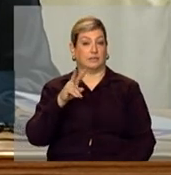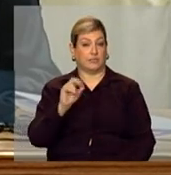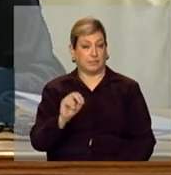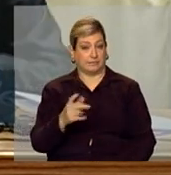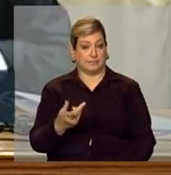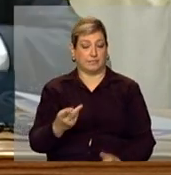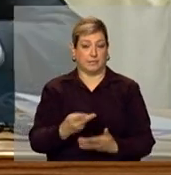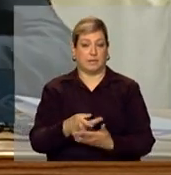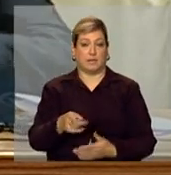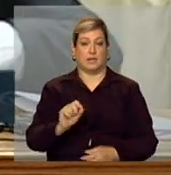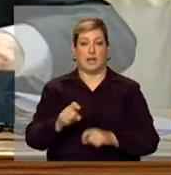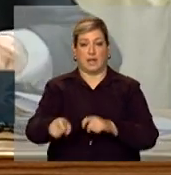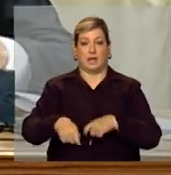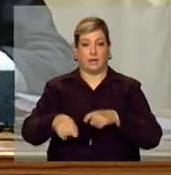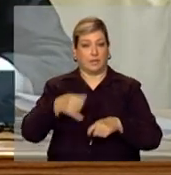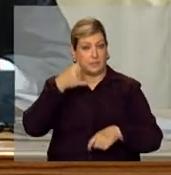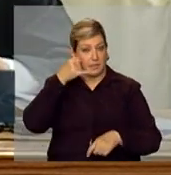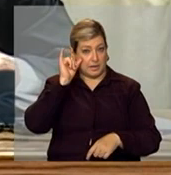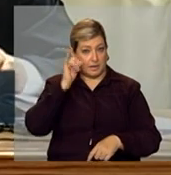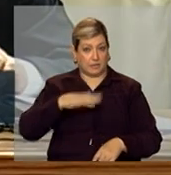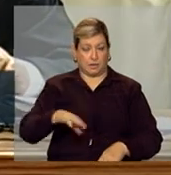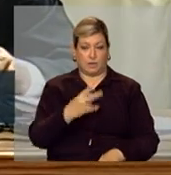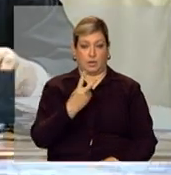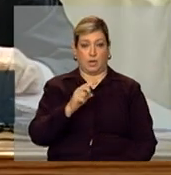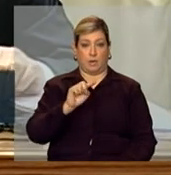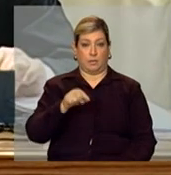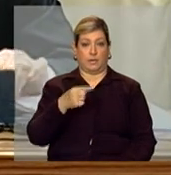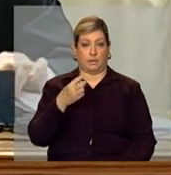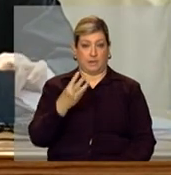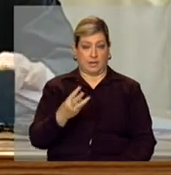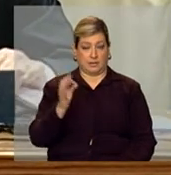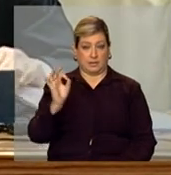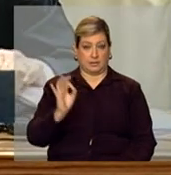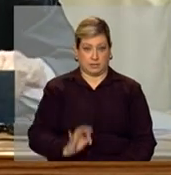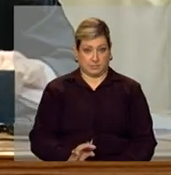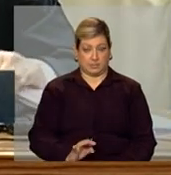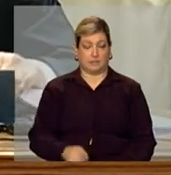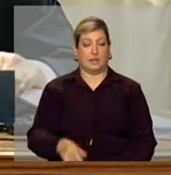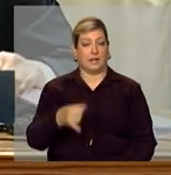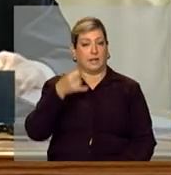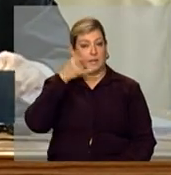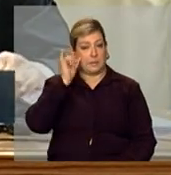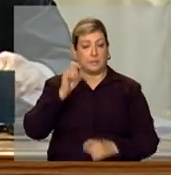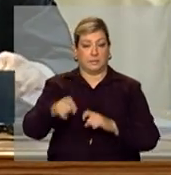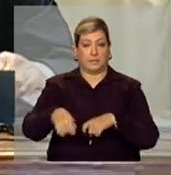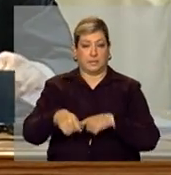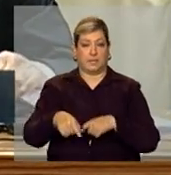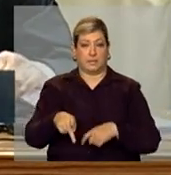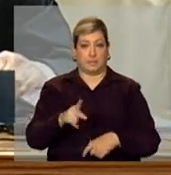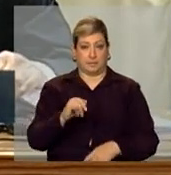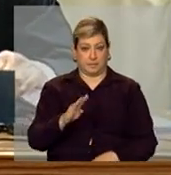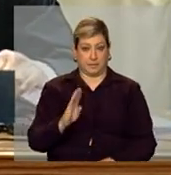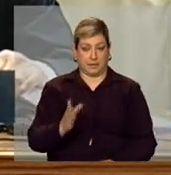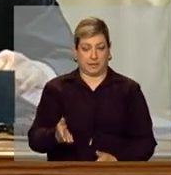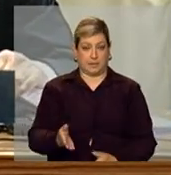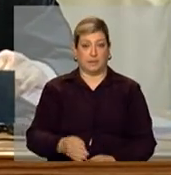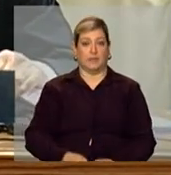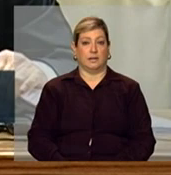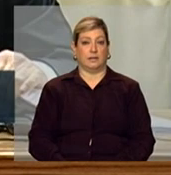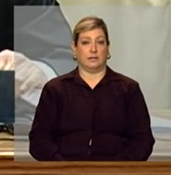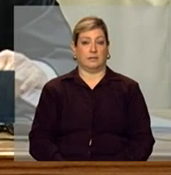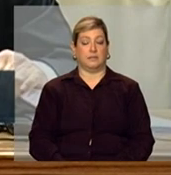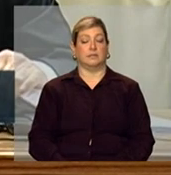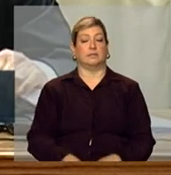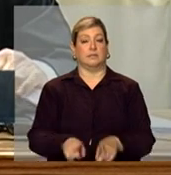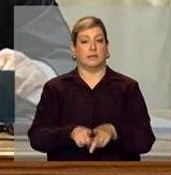da agropecuária foi 2.3 negativo o PIB da agropecuária E